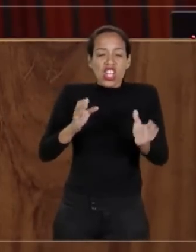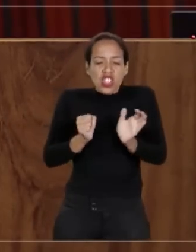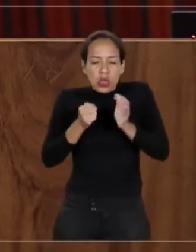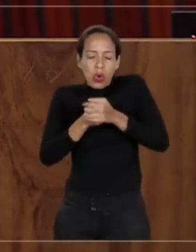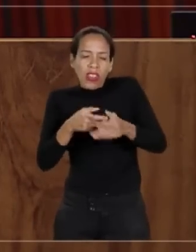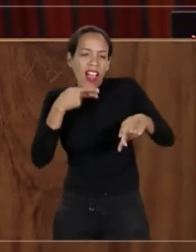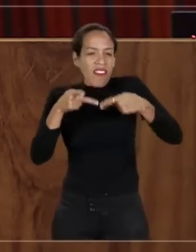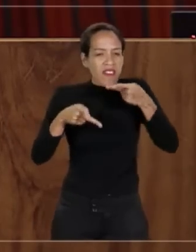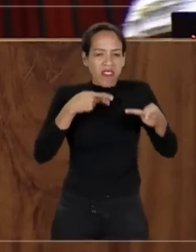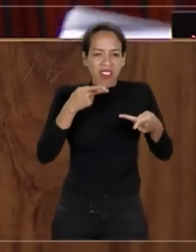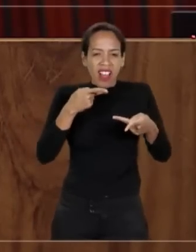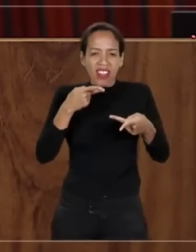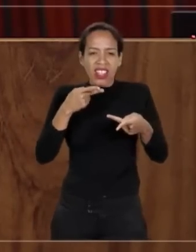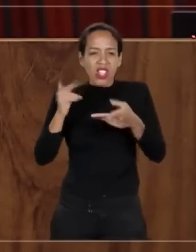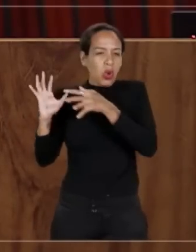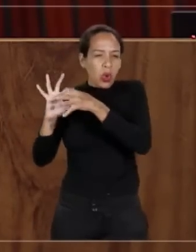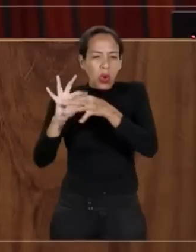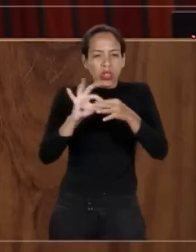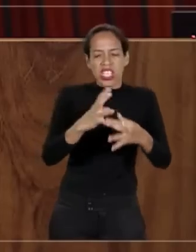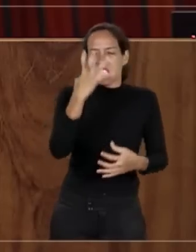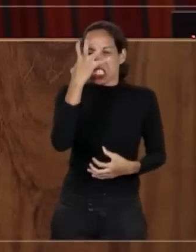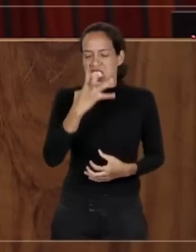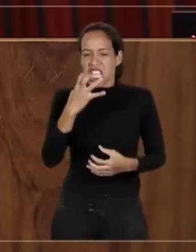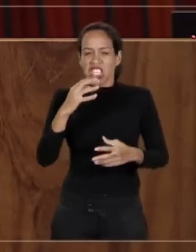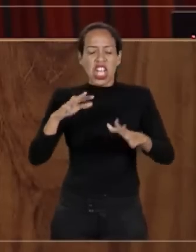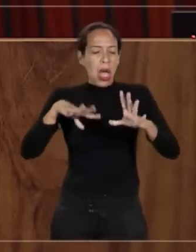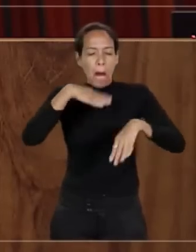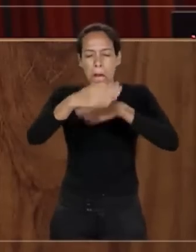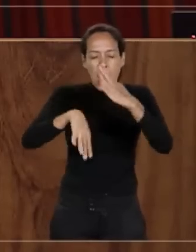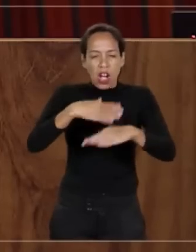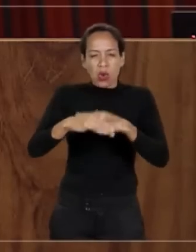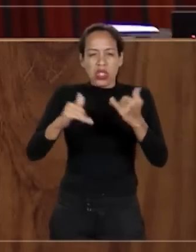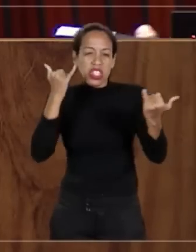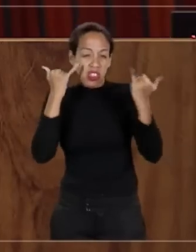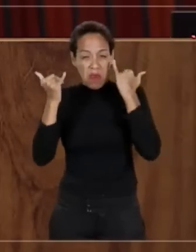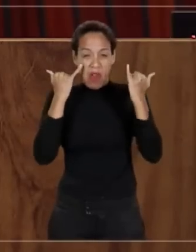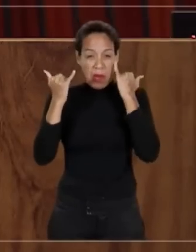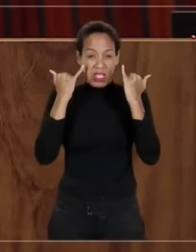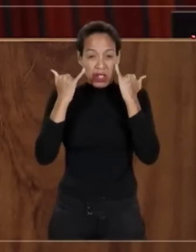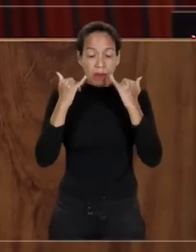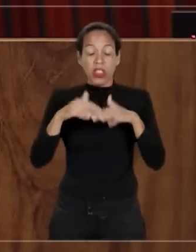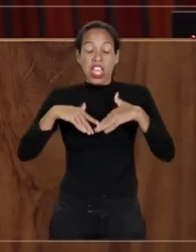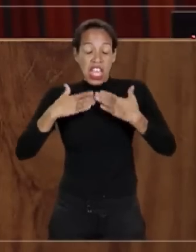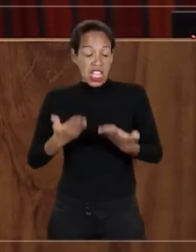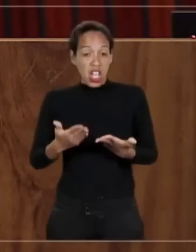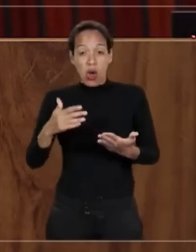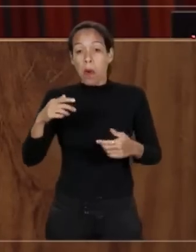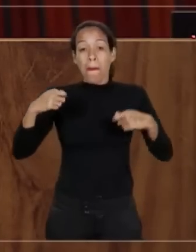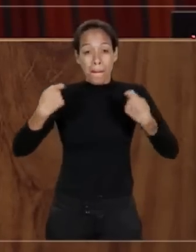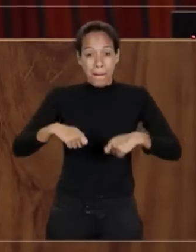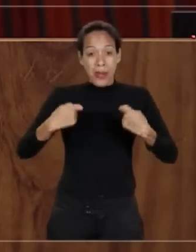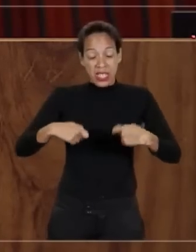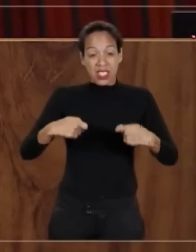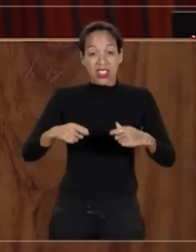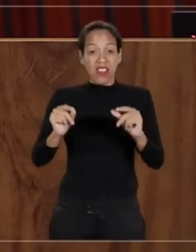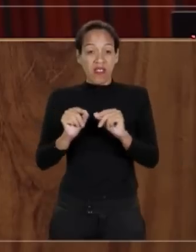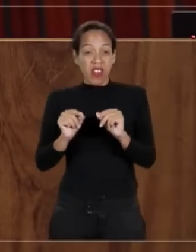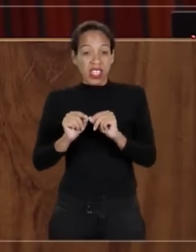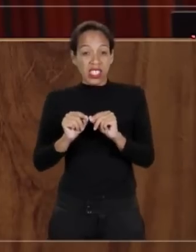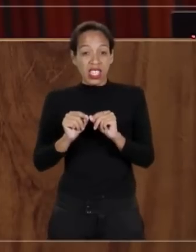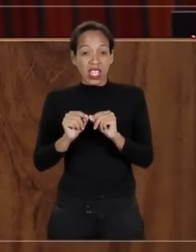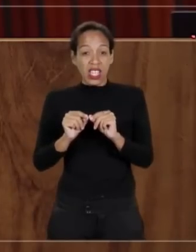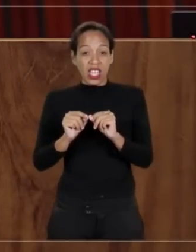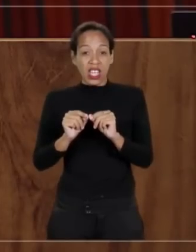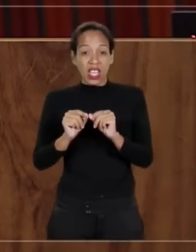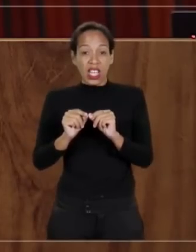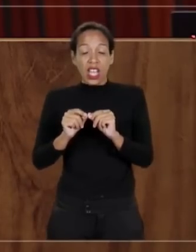a conotação de grave desordem informacional. Para tanto, não é necessário fazer uma